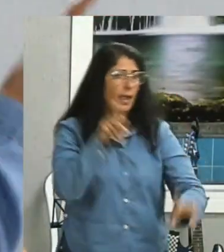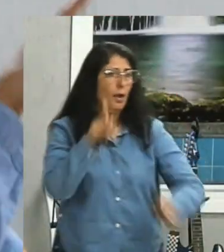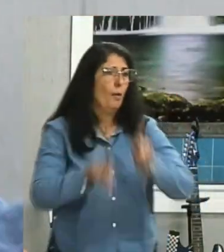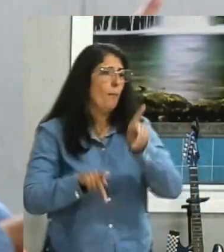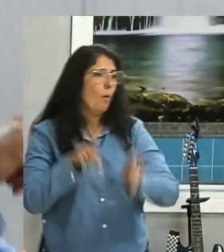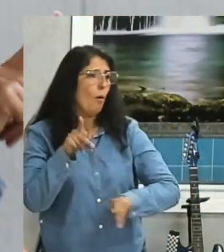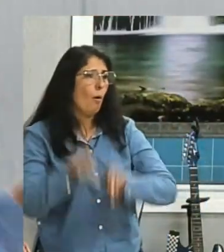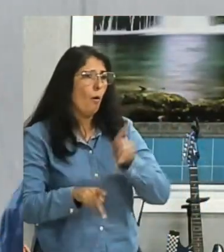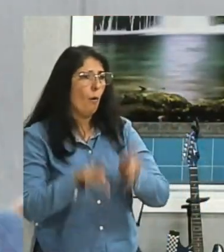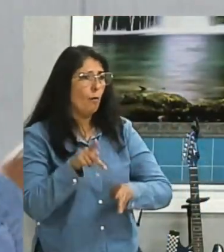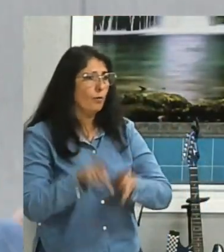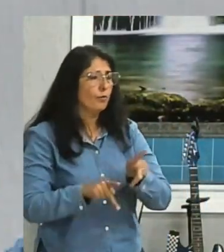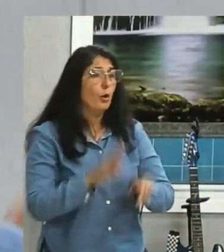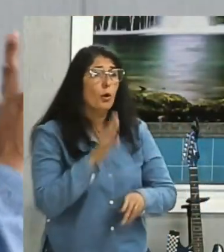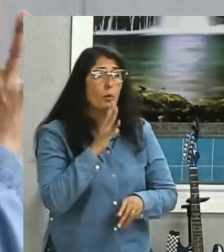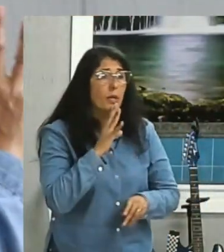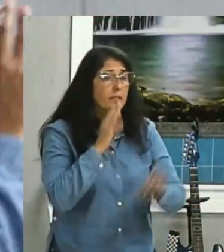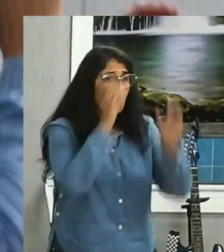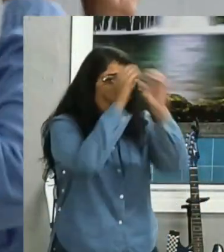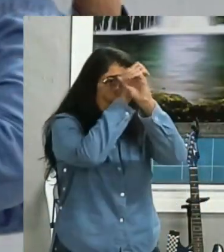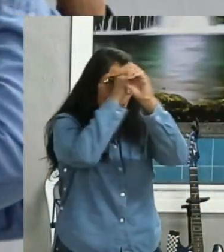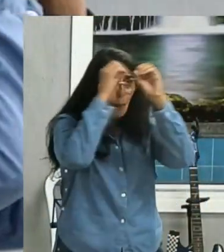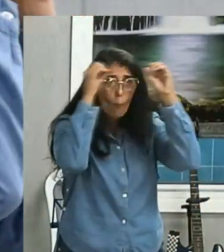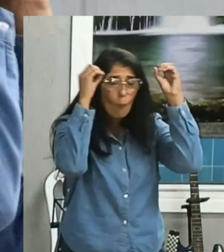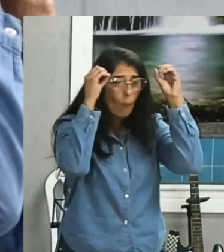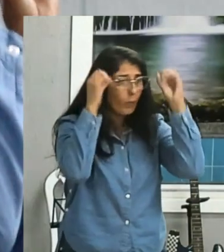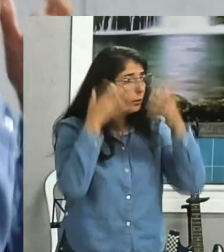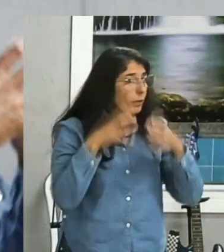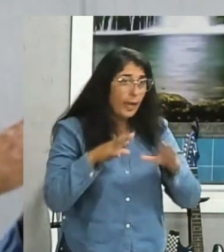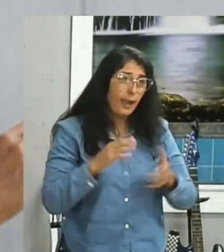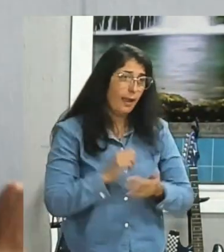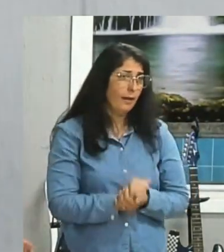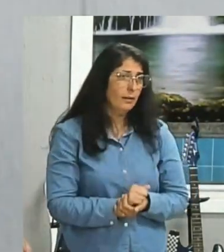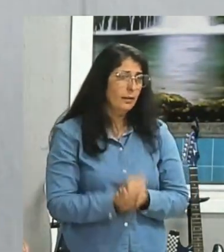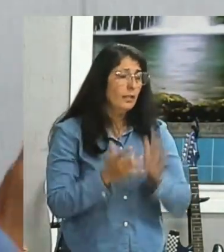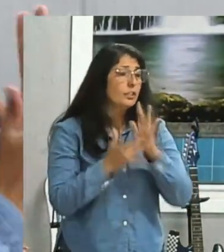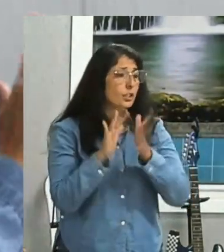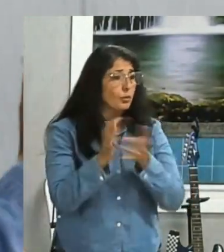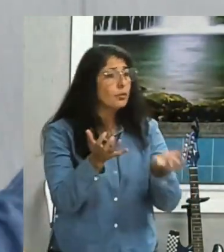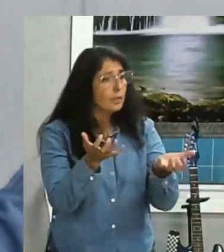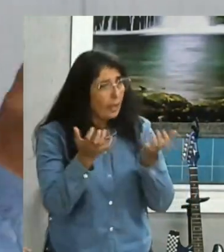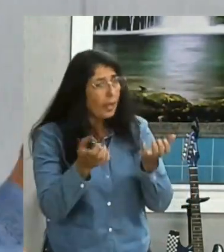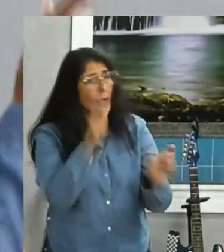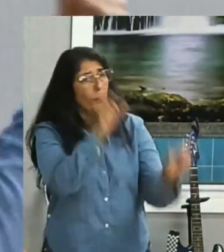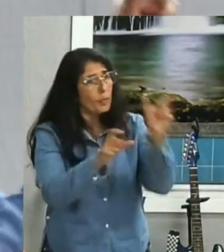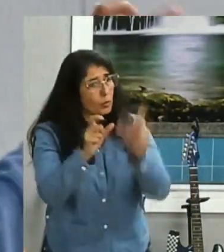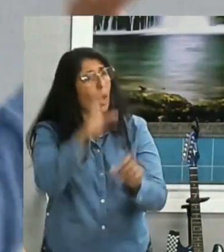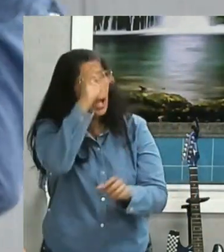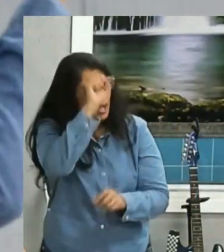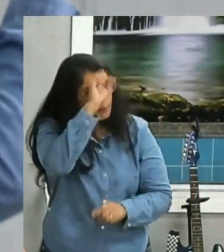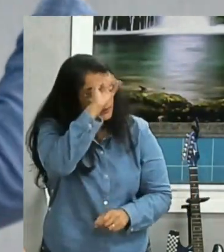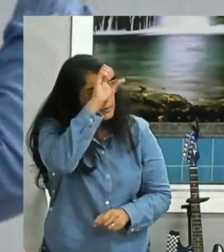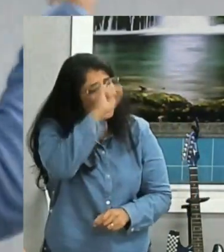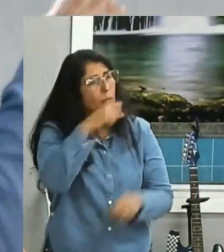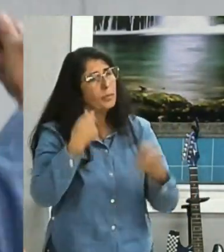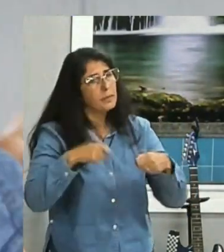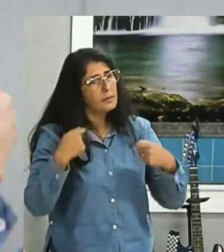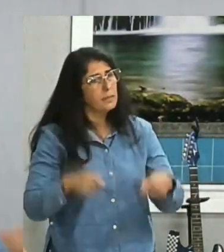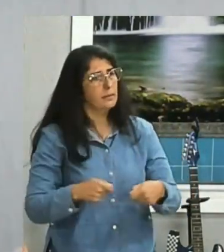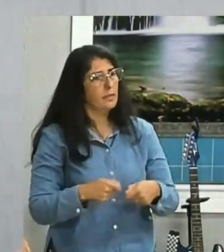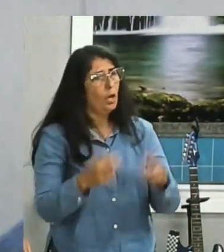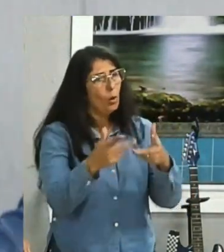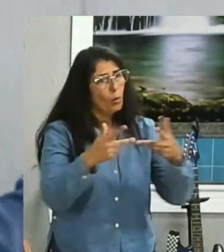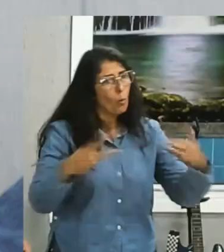ignorante acerca das coisas que aconteceram, acontecem e